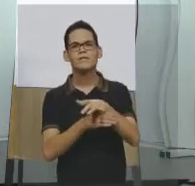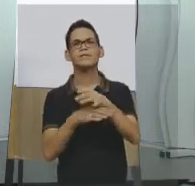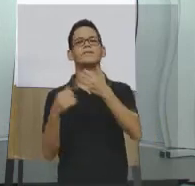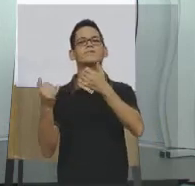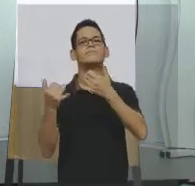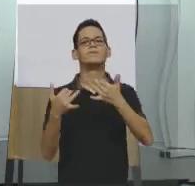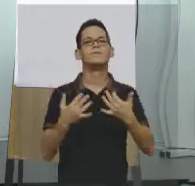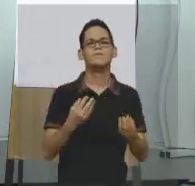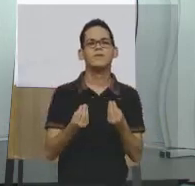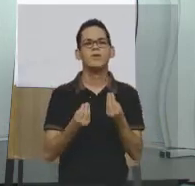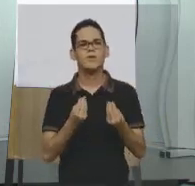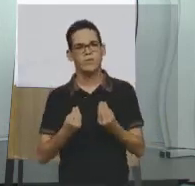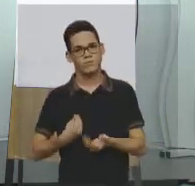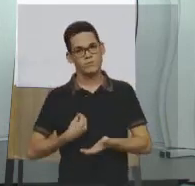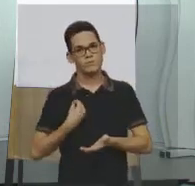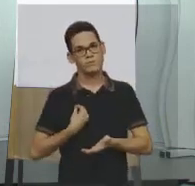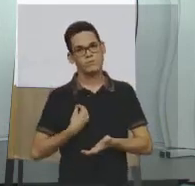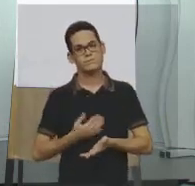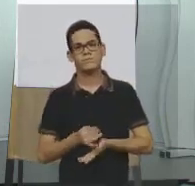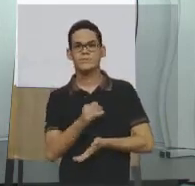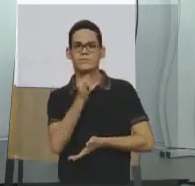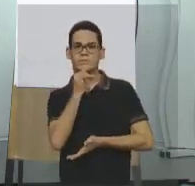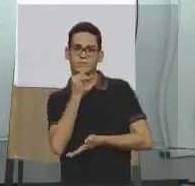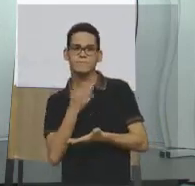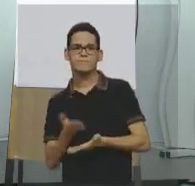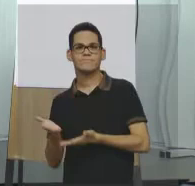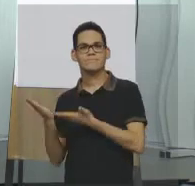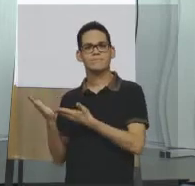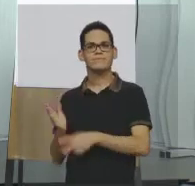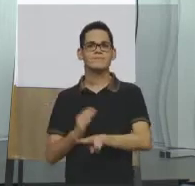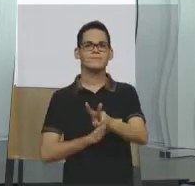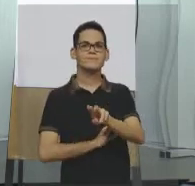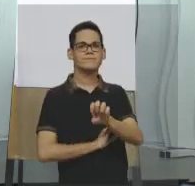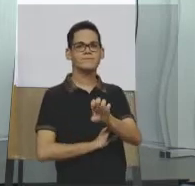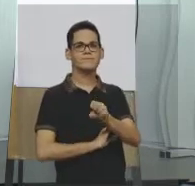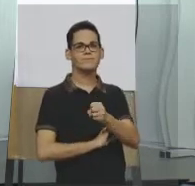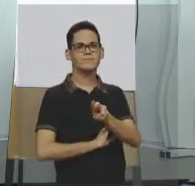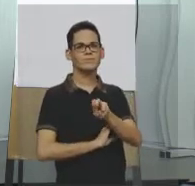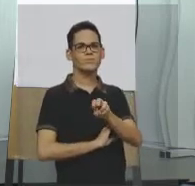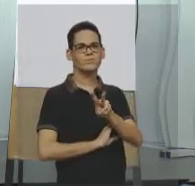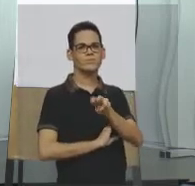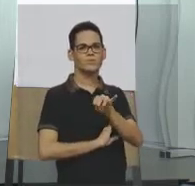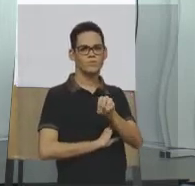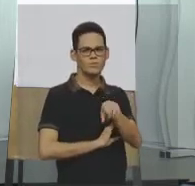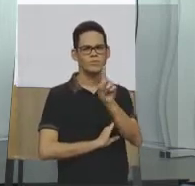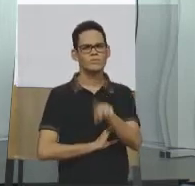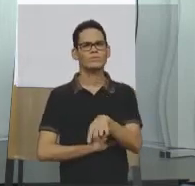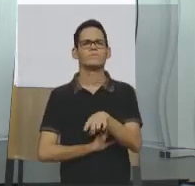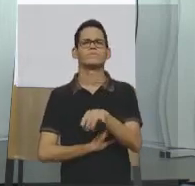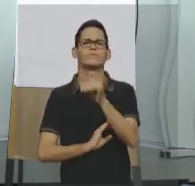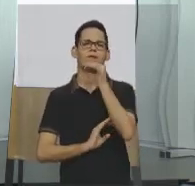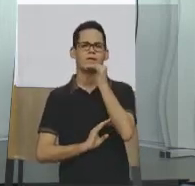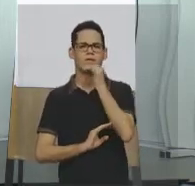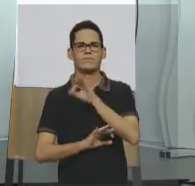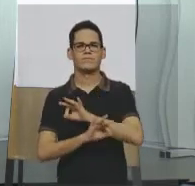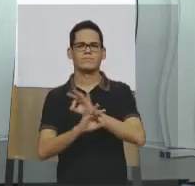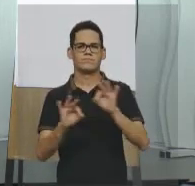os vulcões, e o exemplo do vulcão Vesúvio, sem dúvida, é um exemplo determinante, é um